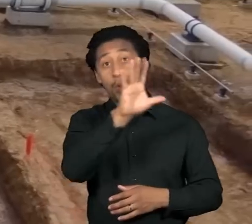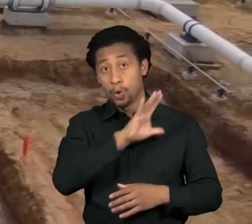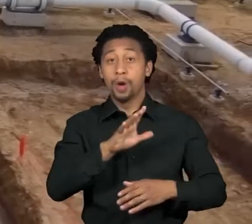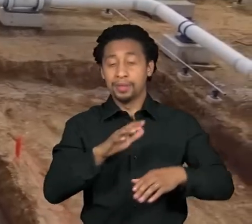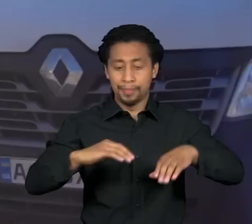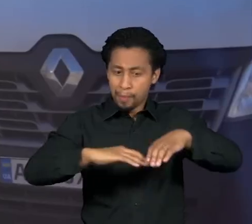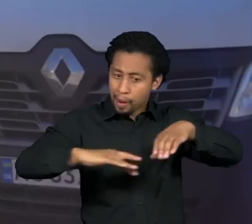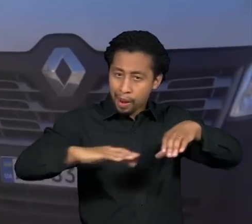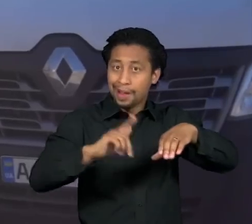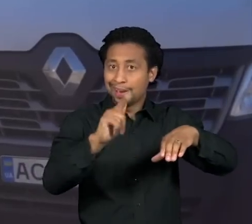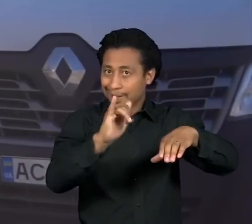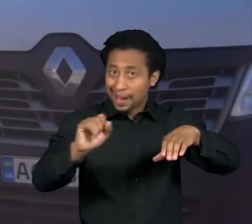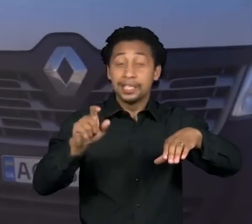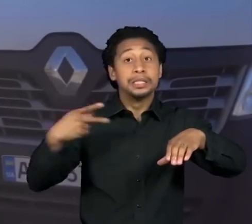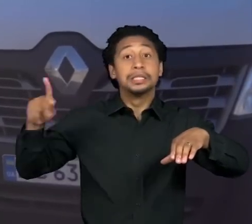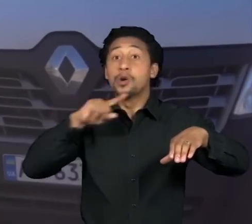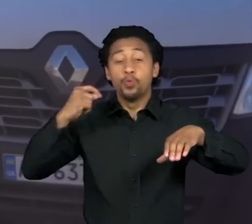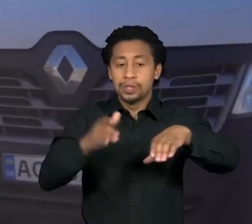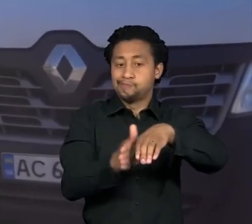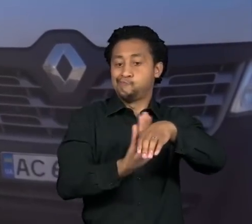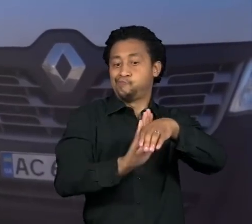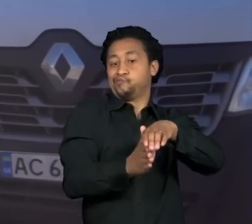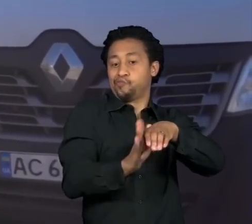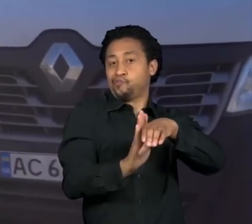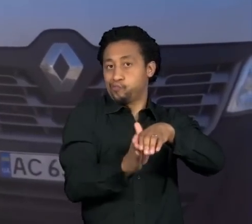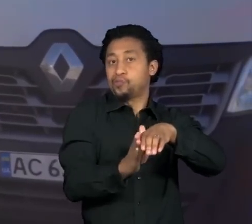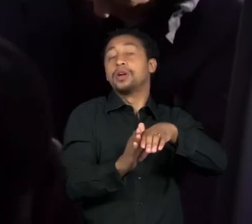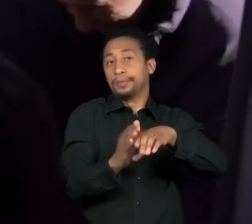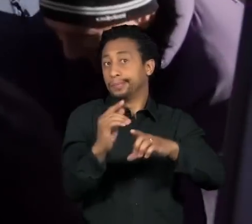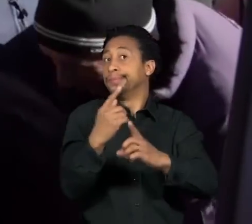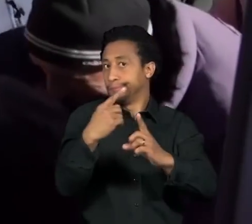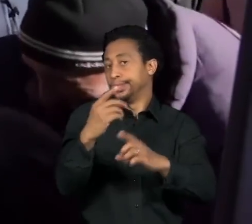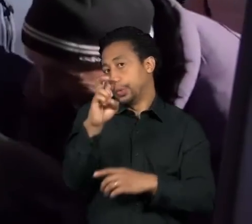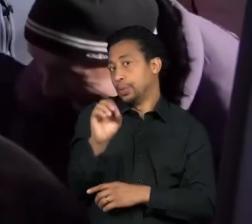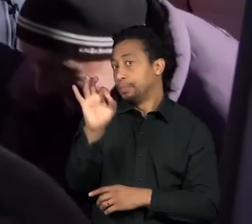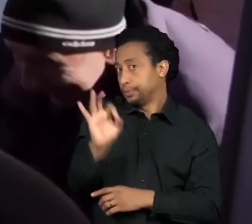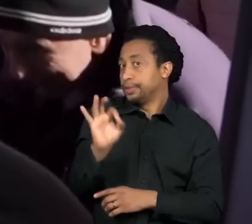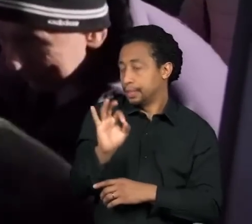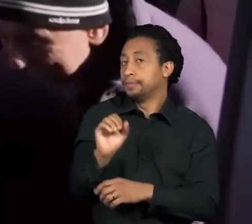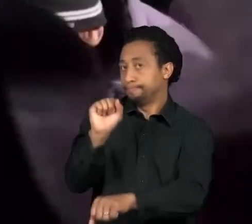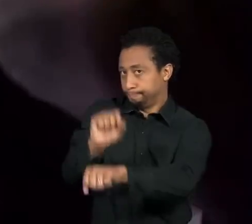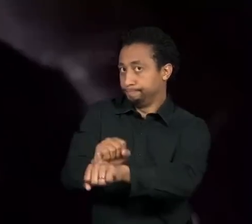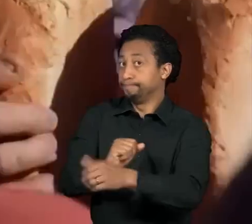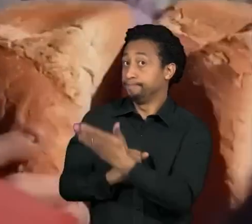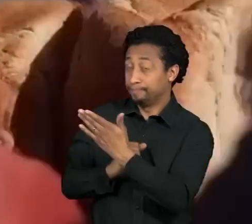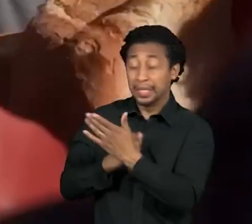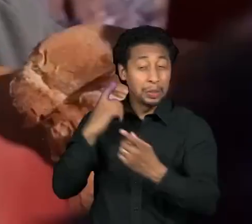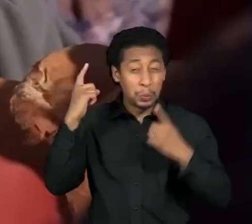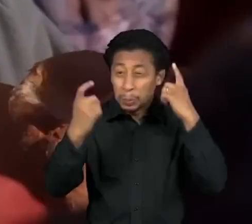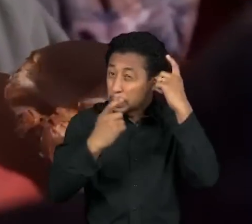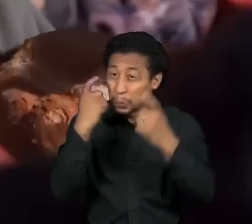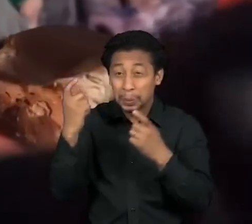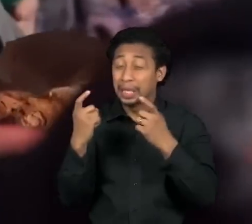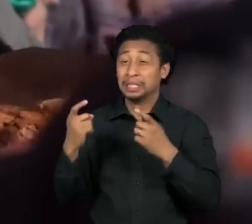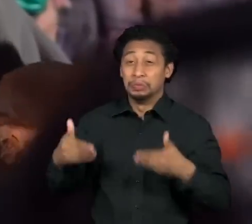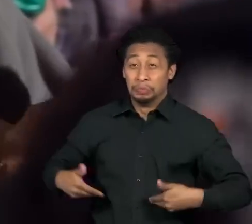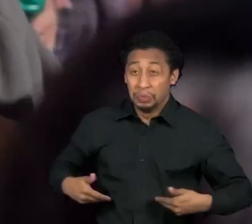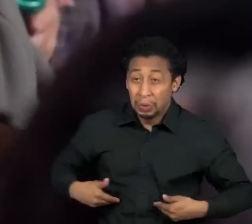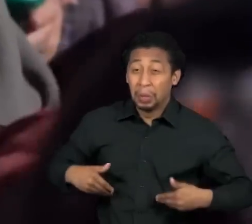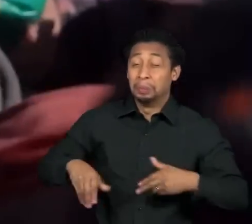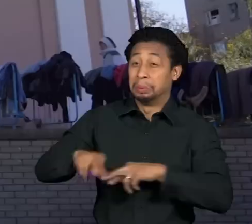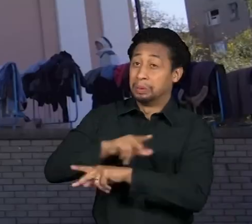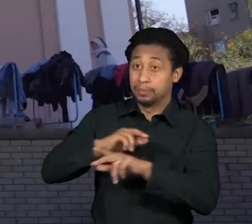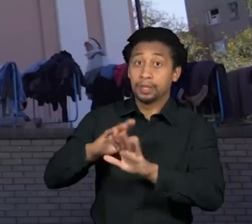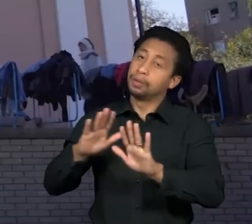pela metade. A população ucraniana enfrenta apagão e racionamento. A dificuldade é diária. O país investe o que tem